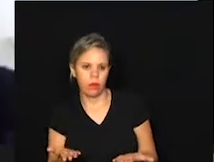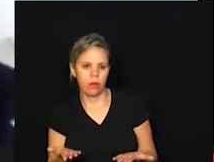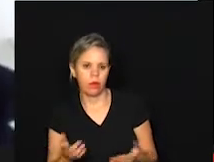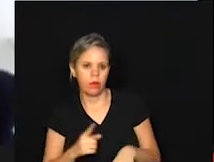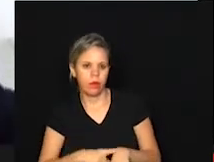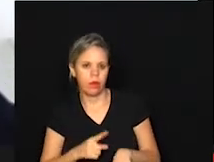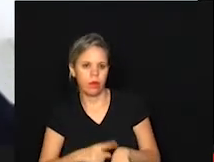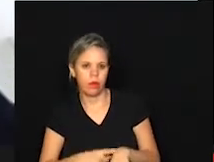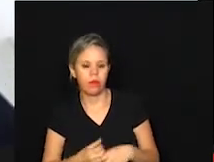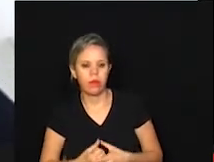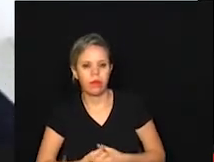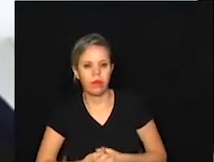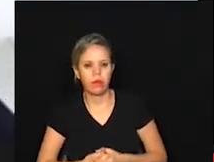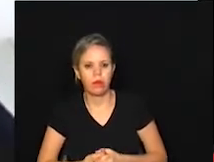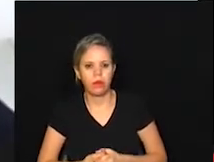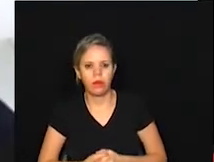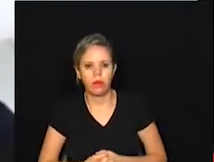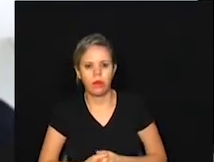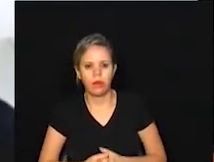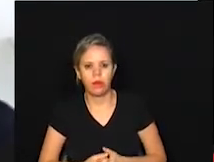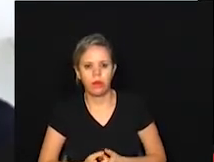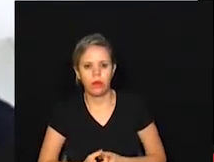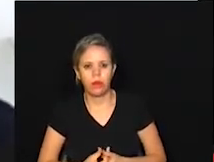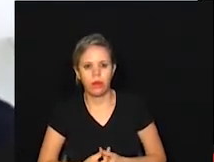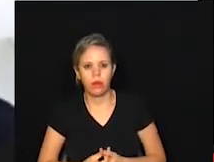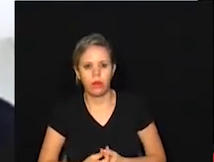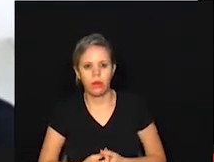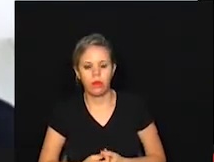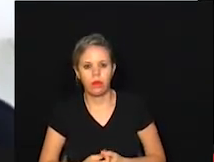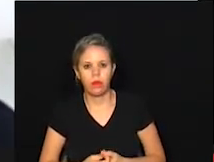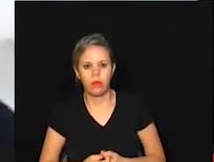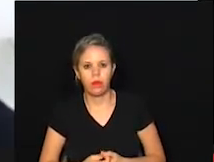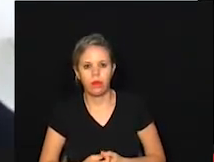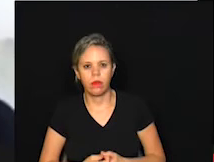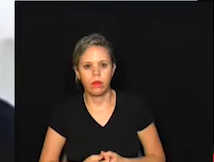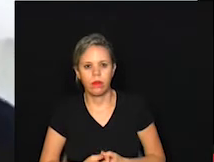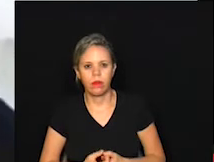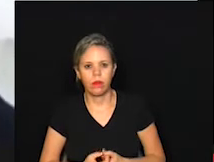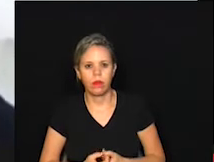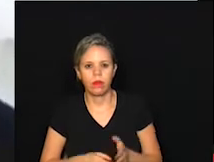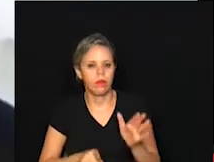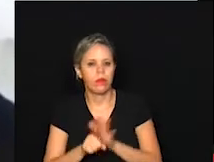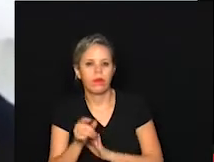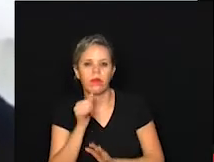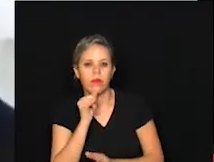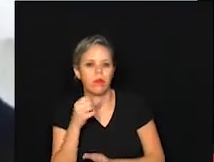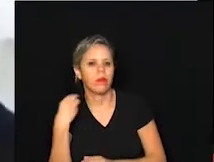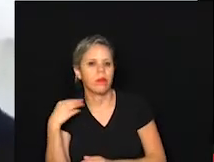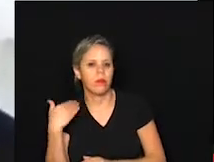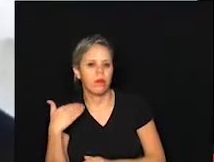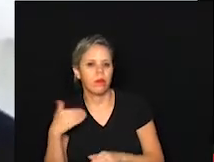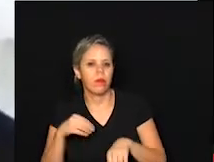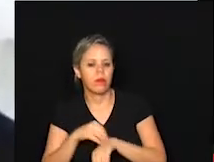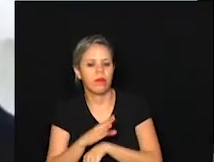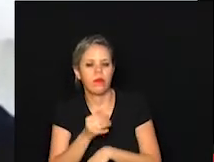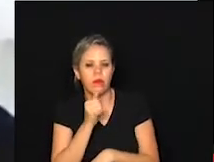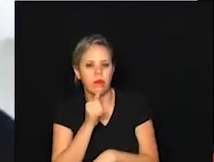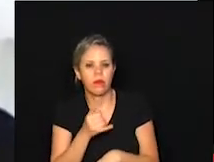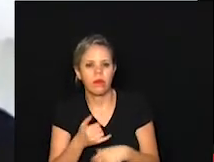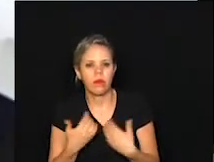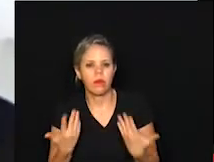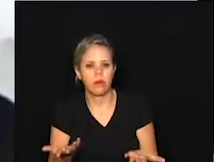momento aqui. Bom, falar que a pergunta que a Mariana trouxe, ela é